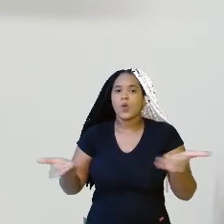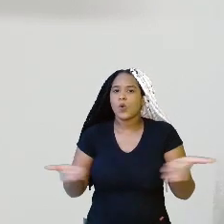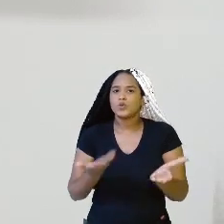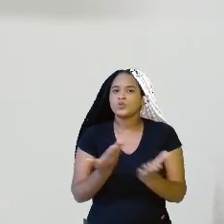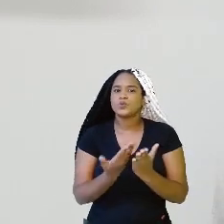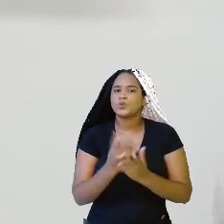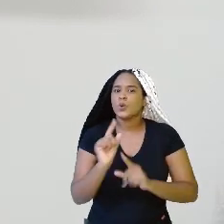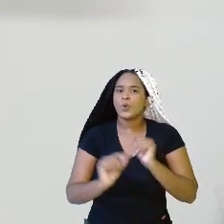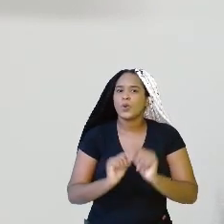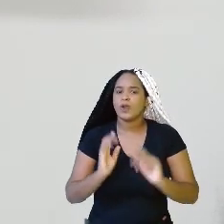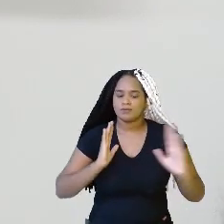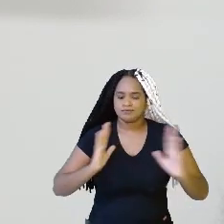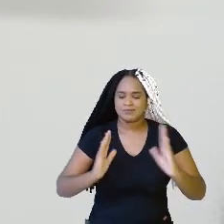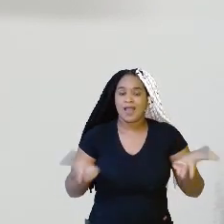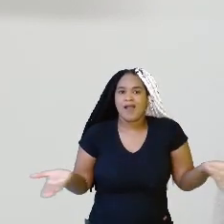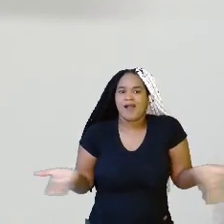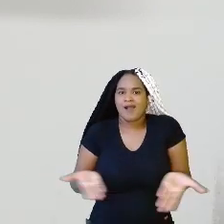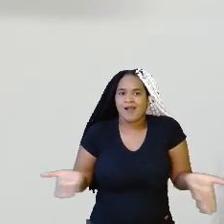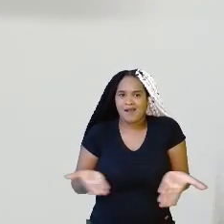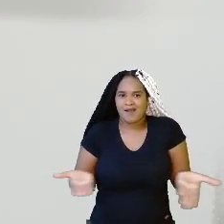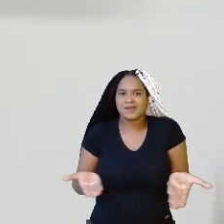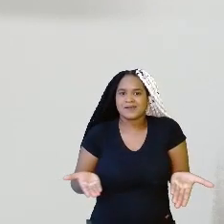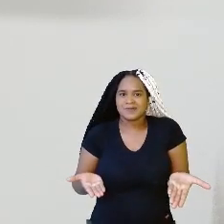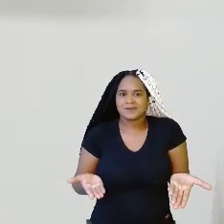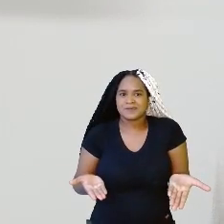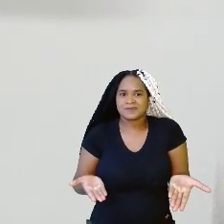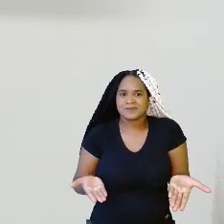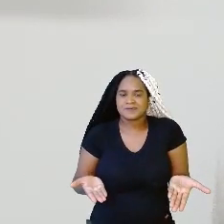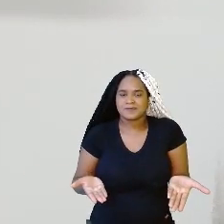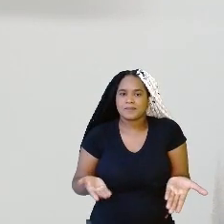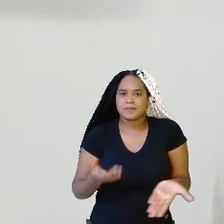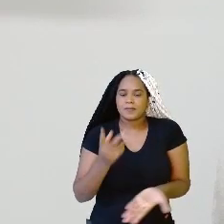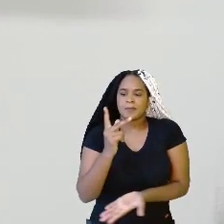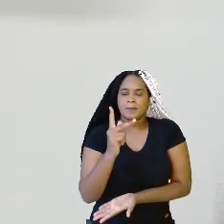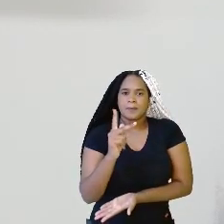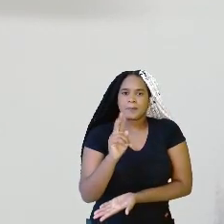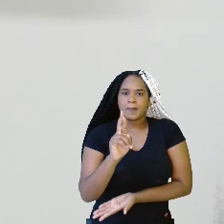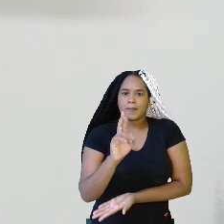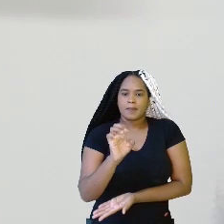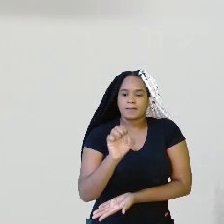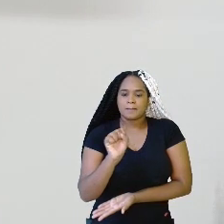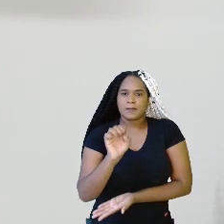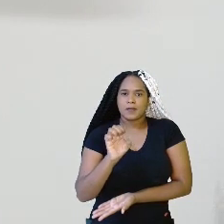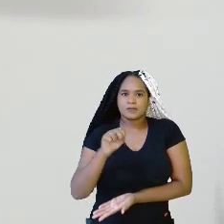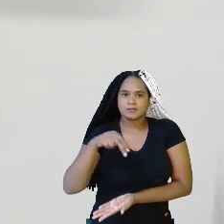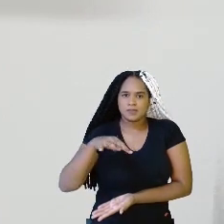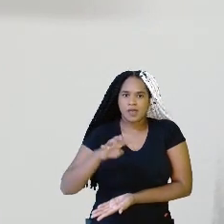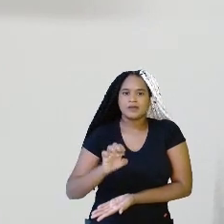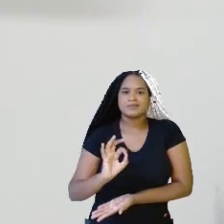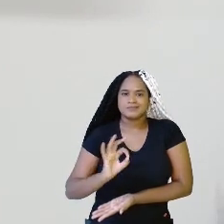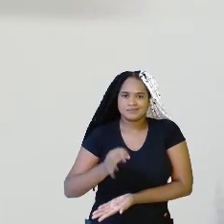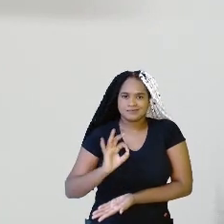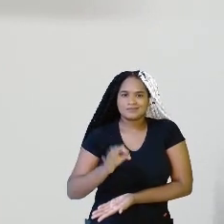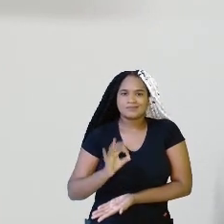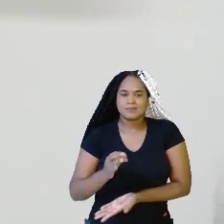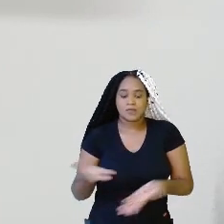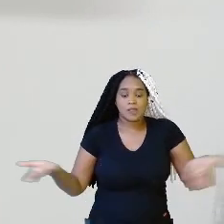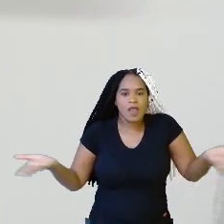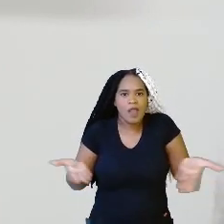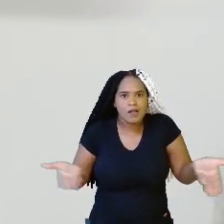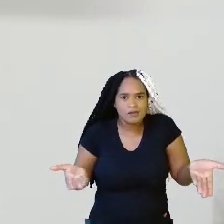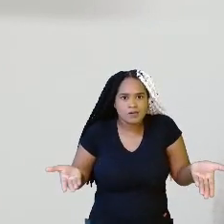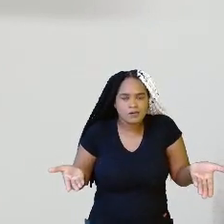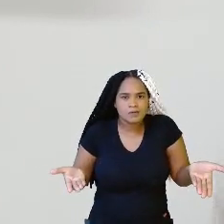Que é o que está acontecendo agora. Muito bem. É o tempo presente, é o